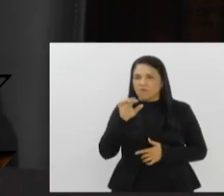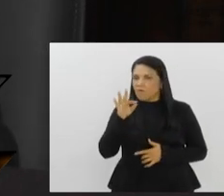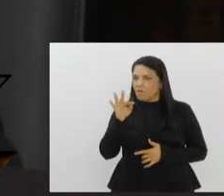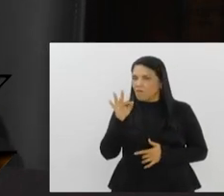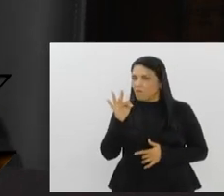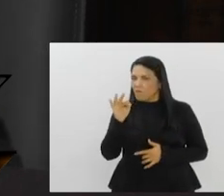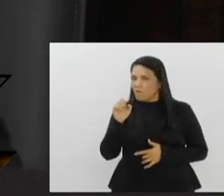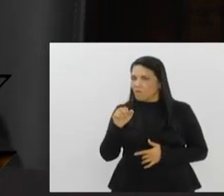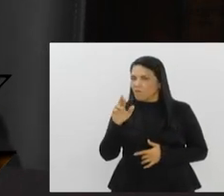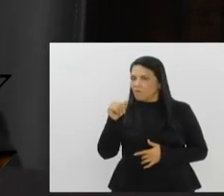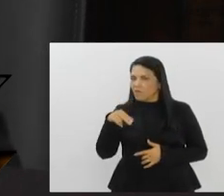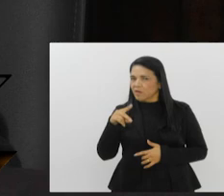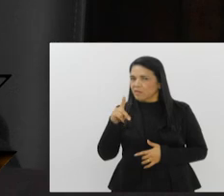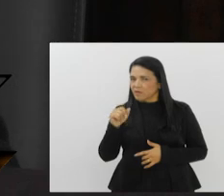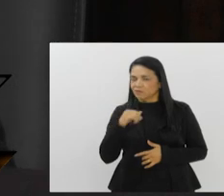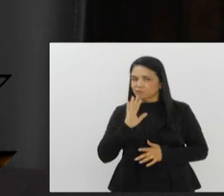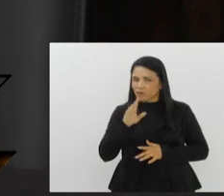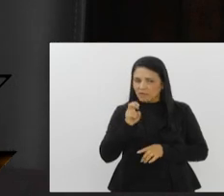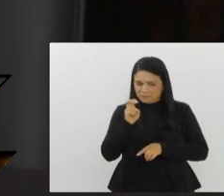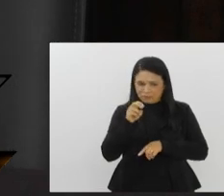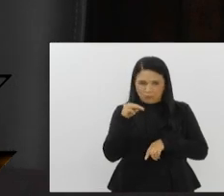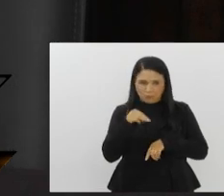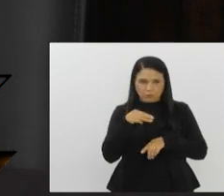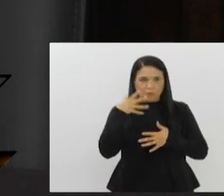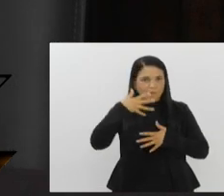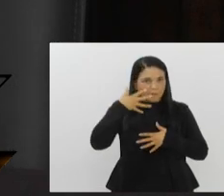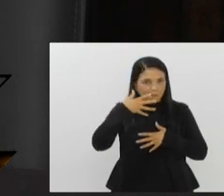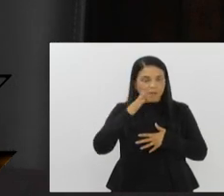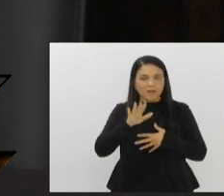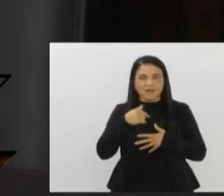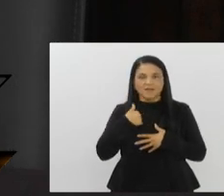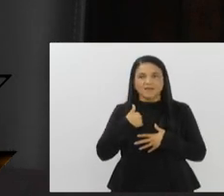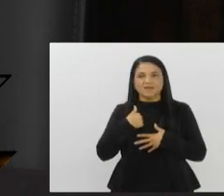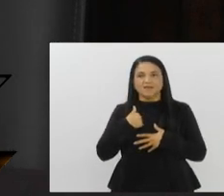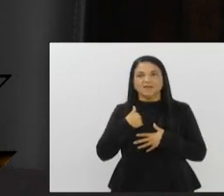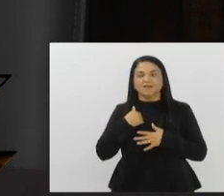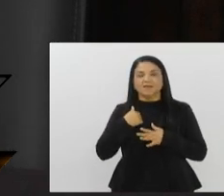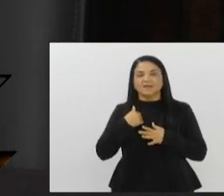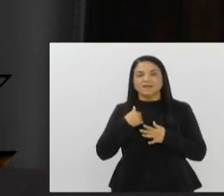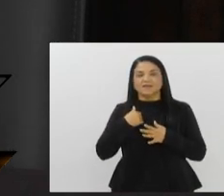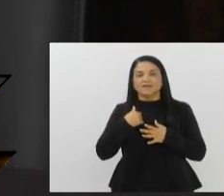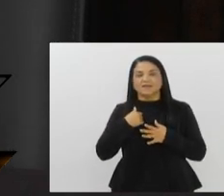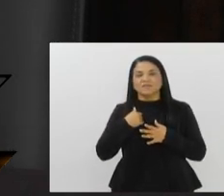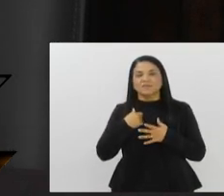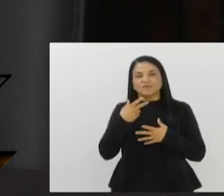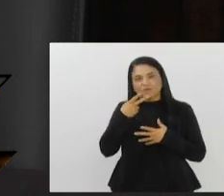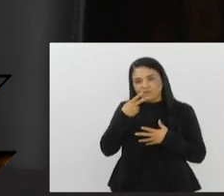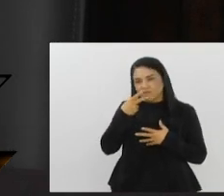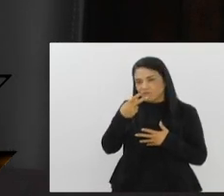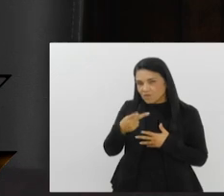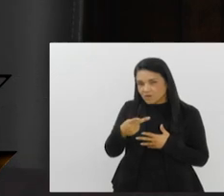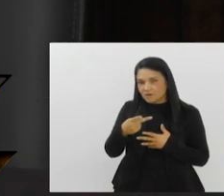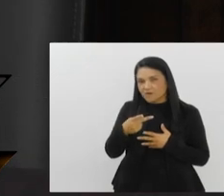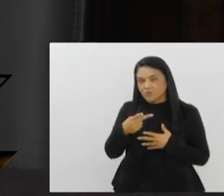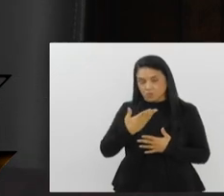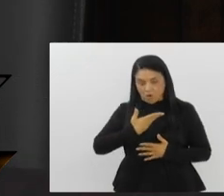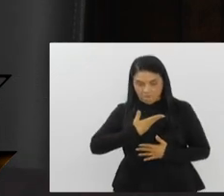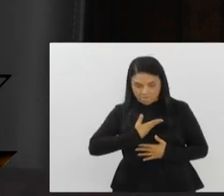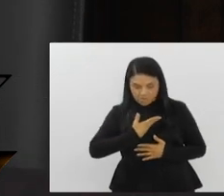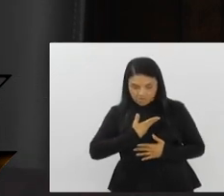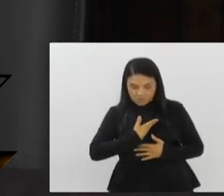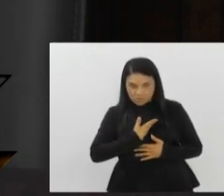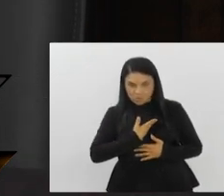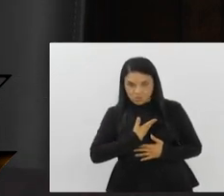tô aqui com 5 minutos eh e a especialmente e quando nós falamos de de um amigo